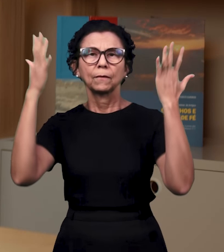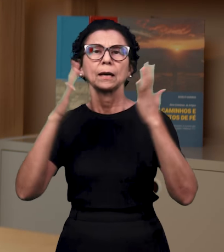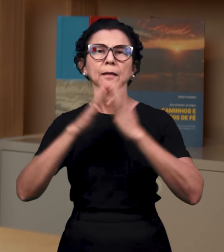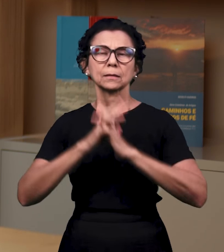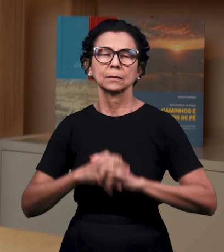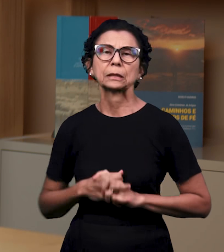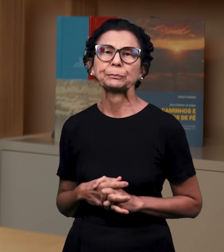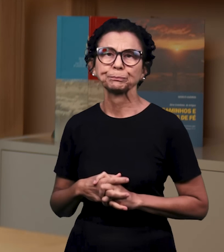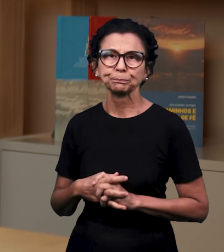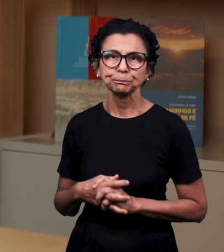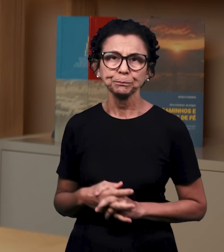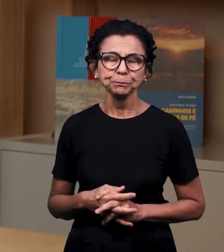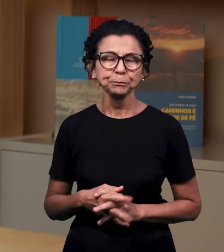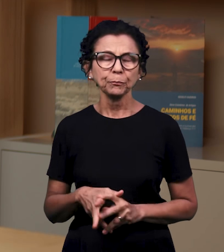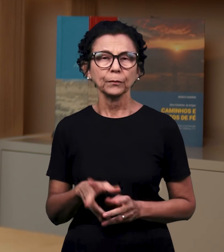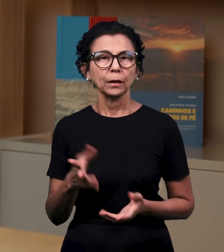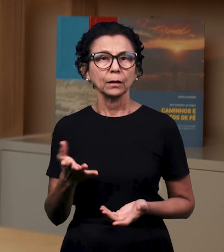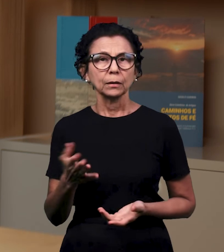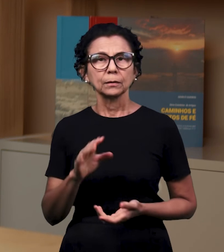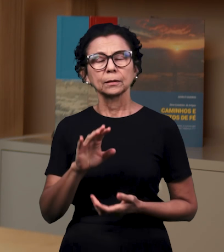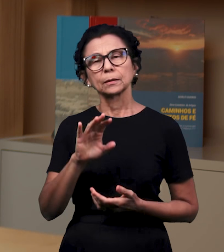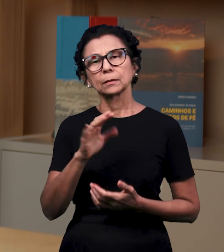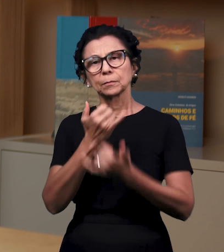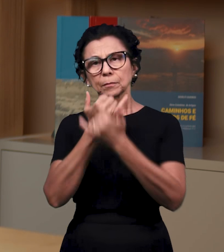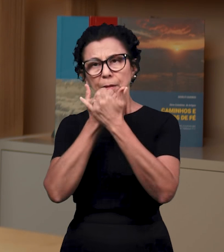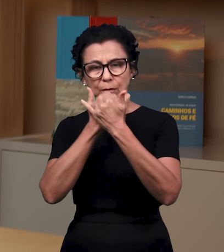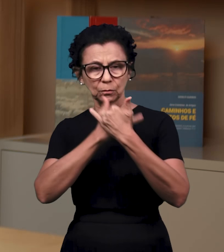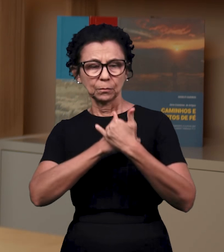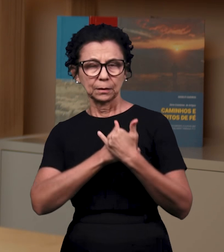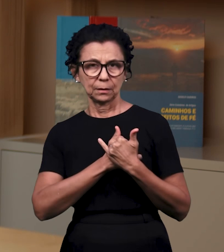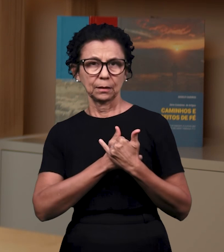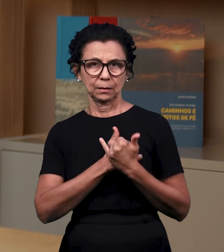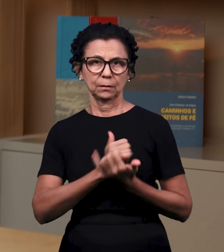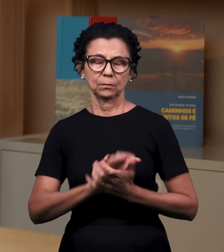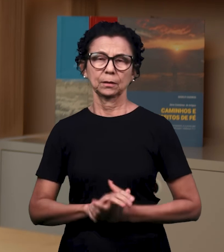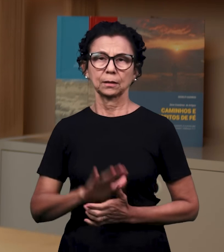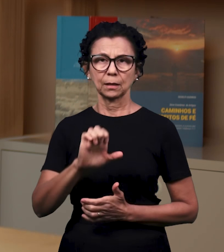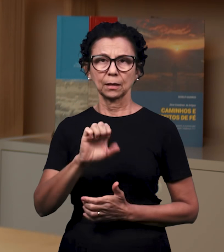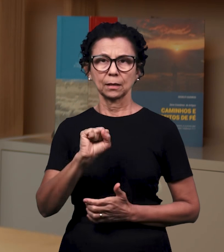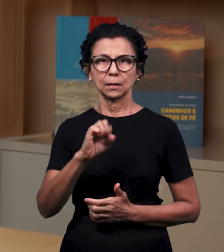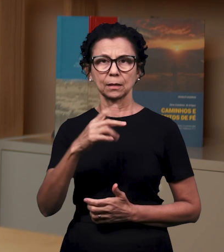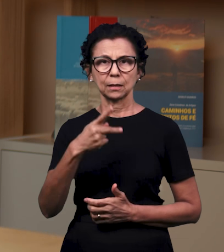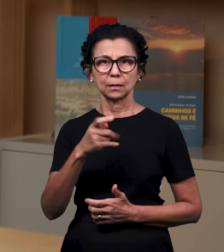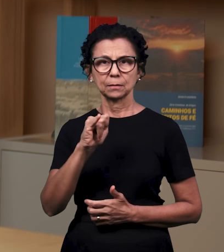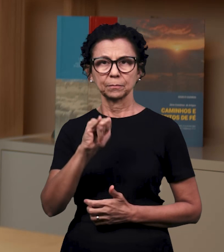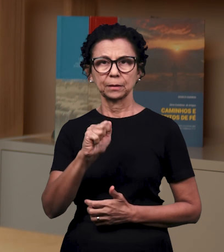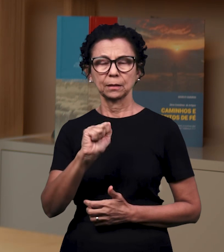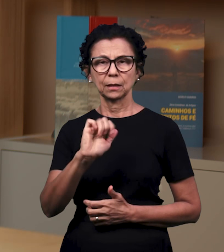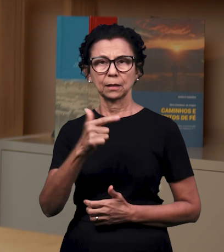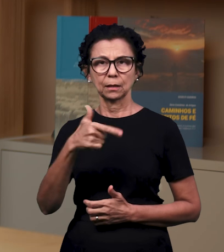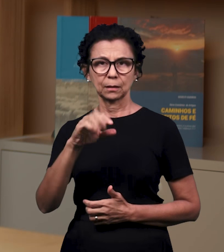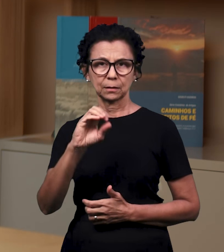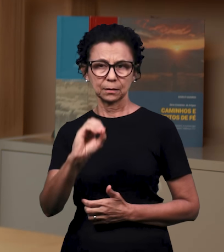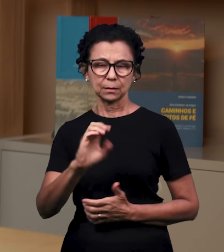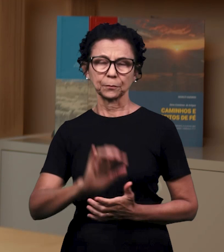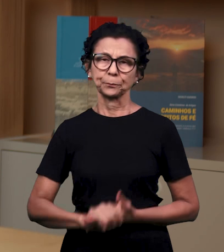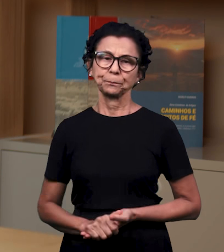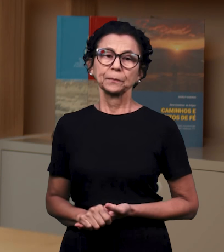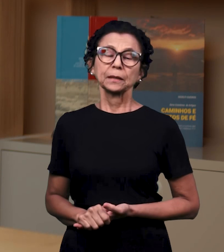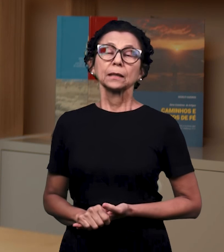da expiação ela tinha um significado importante para Israel, porque o Senhor queria que